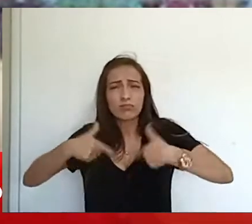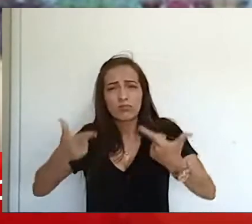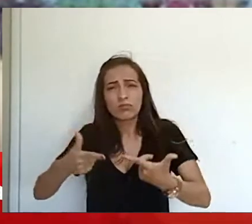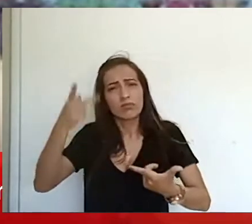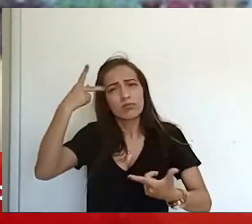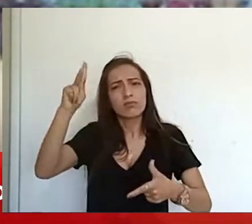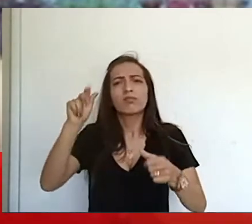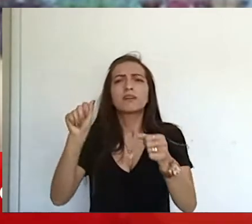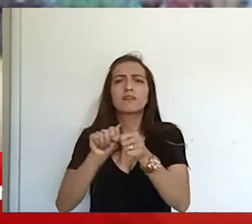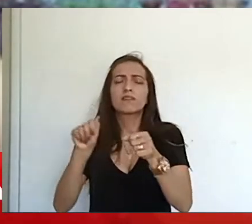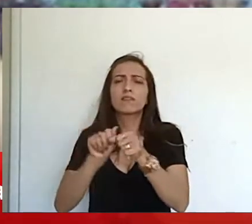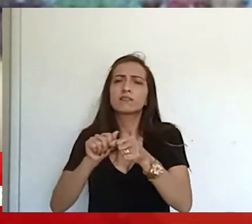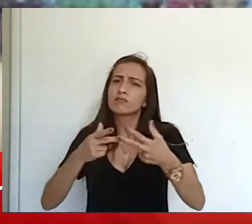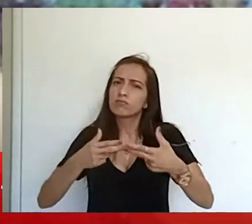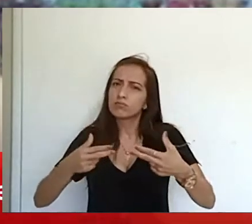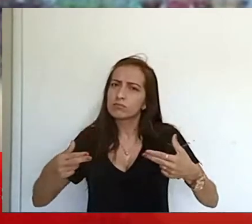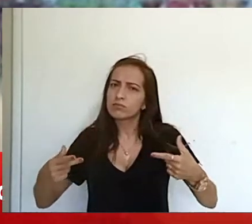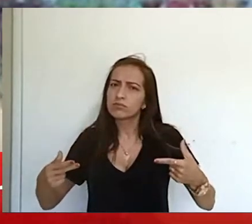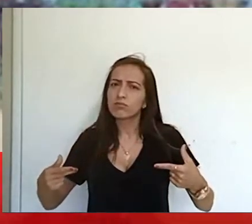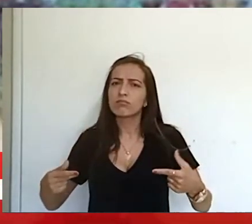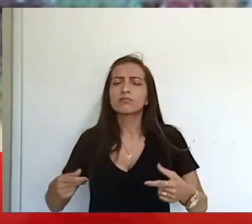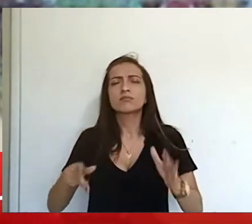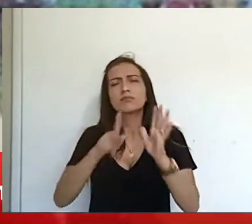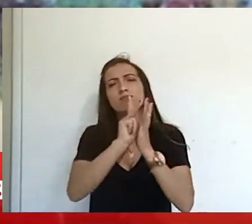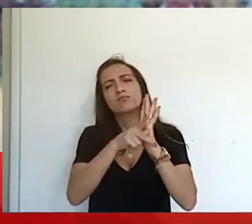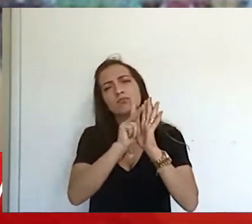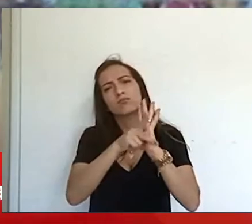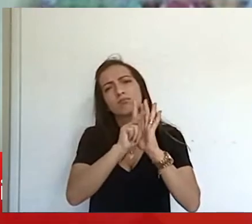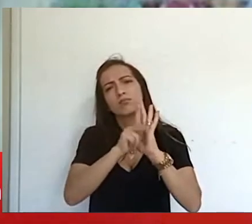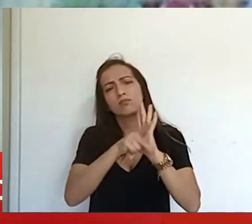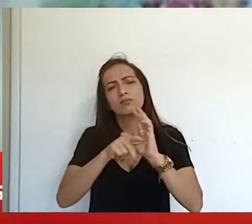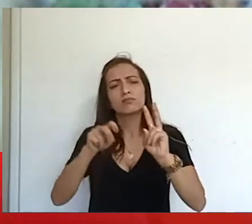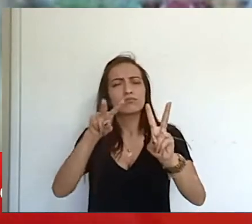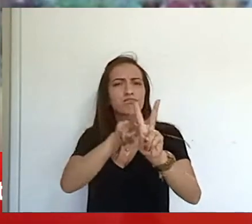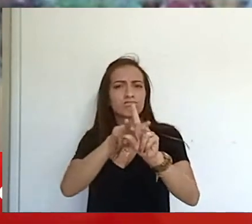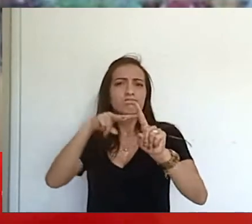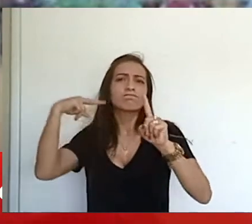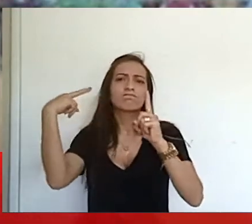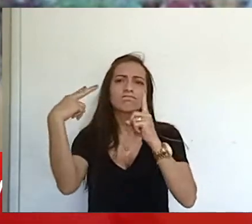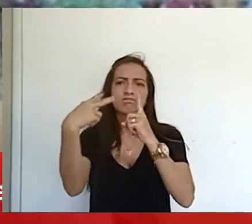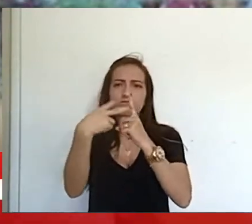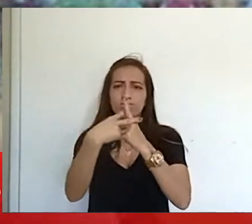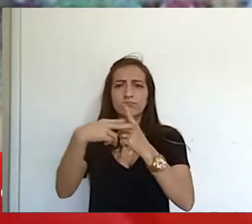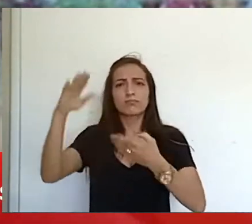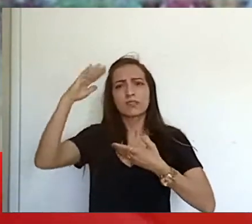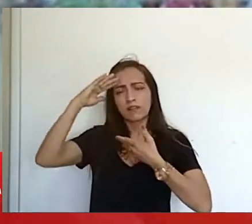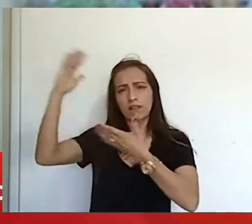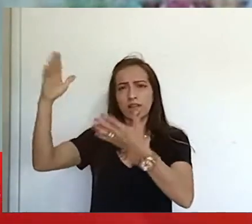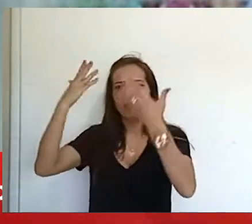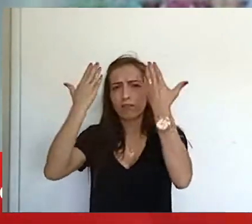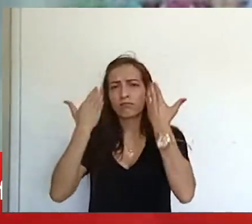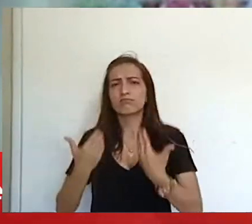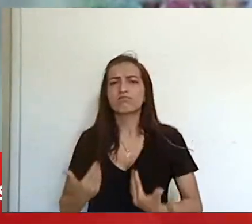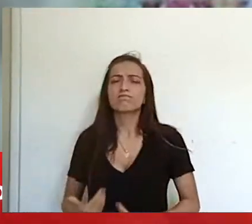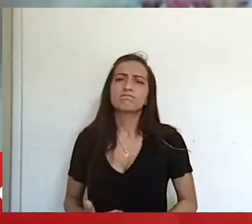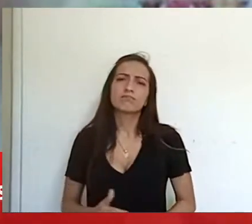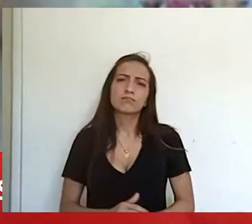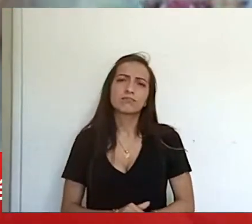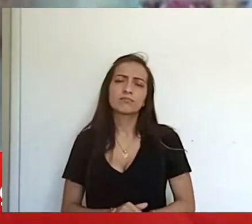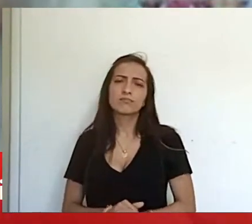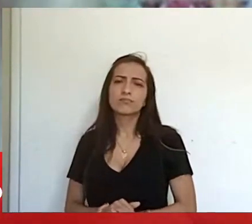triunfar o nosso projeto na perspectiva da emancipação humana. Então é isso, sou muito grata, gostei muito da